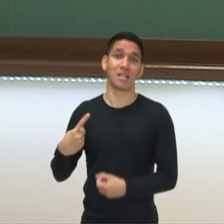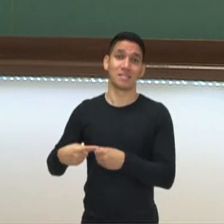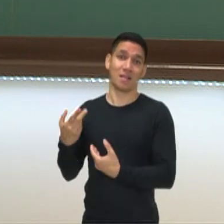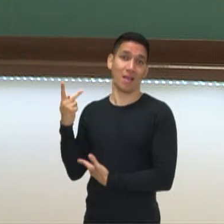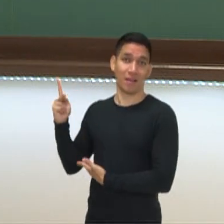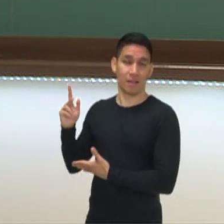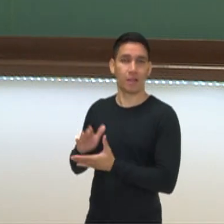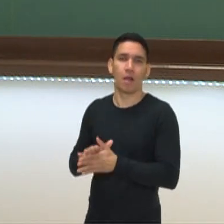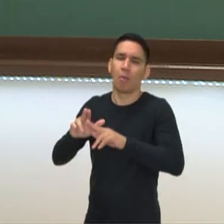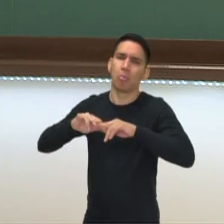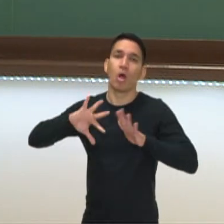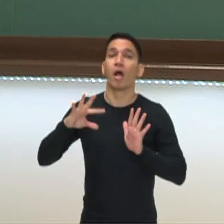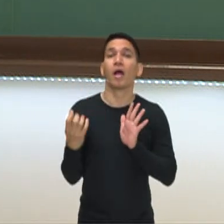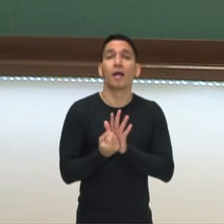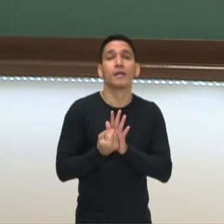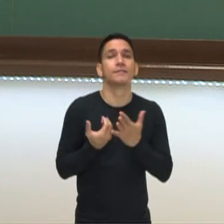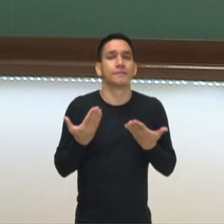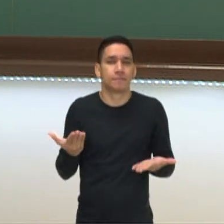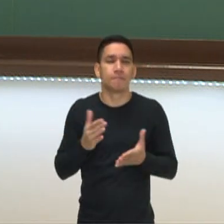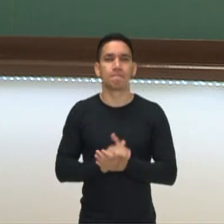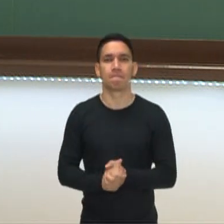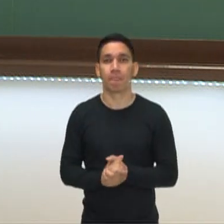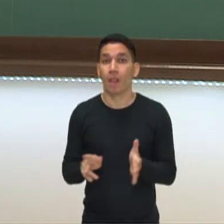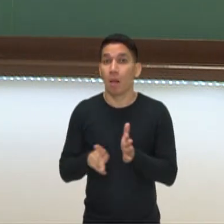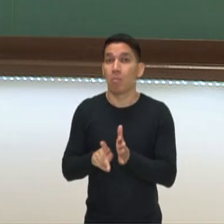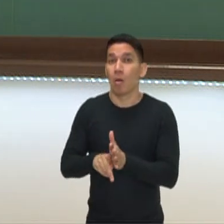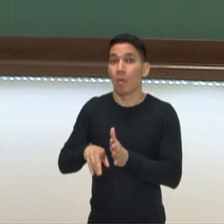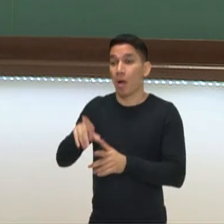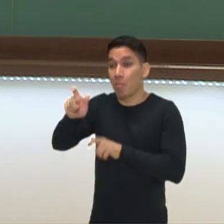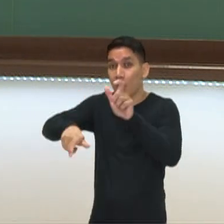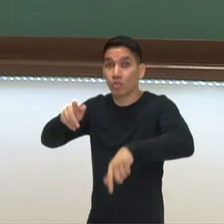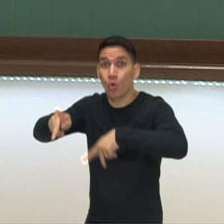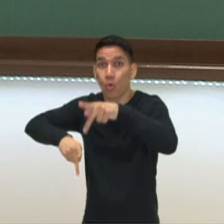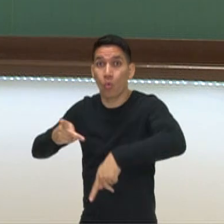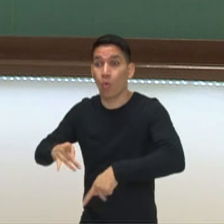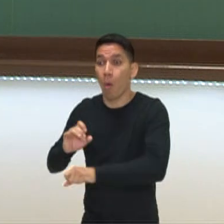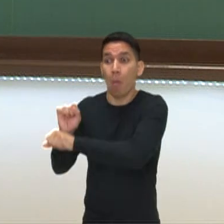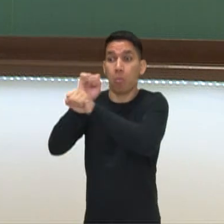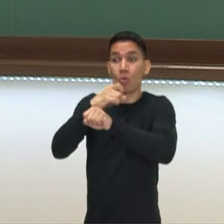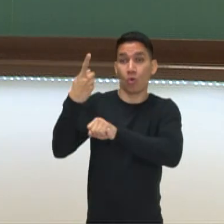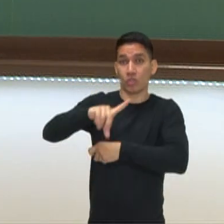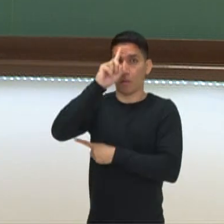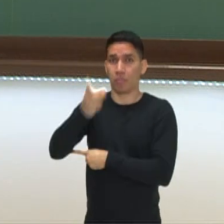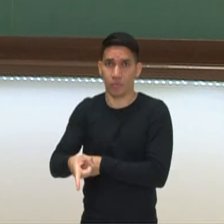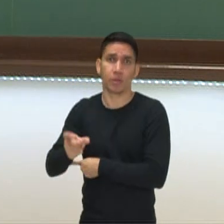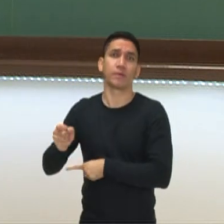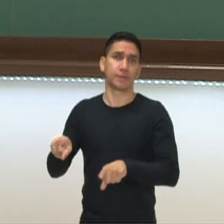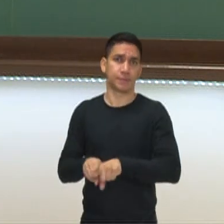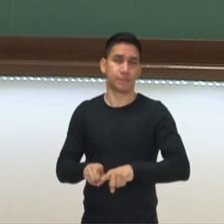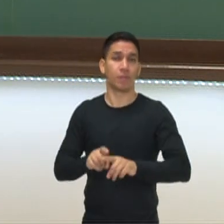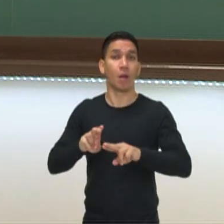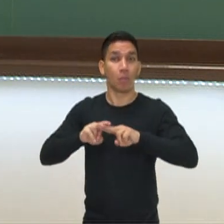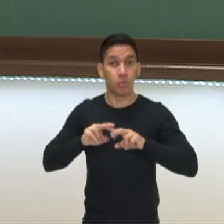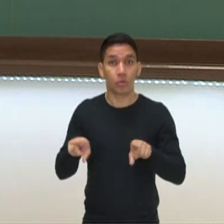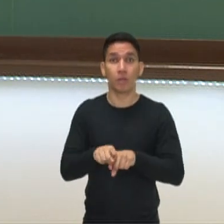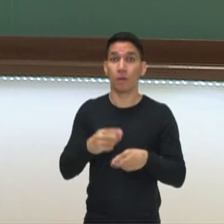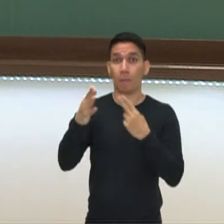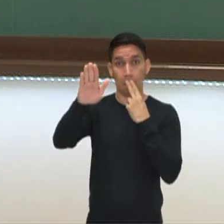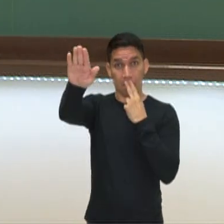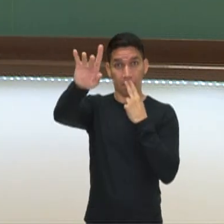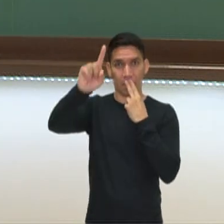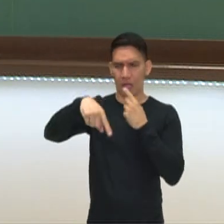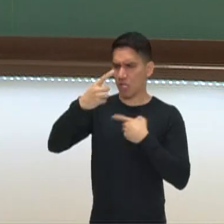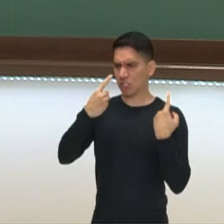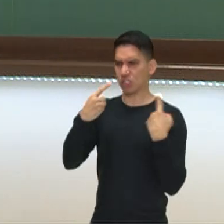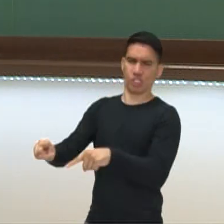era muito simbólica para os soviéticos proteger a cidade do seu ditador e era muito simbólico para Hitler destruir